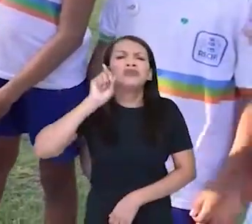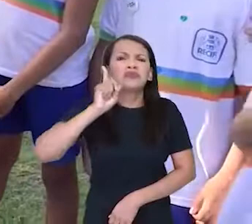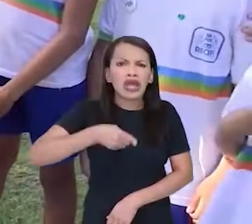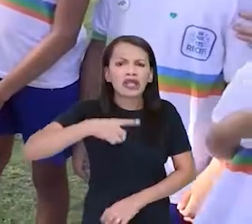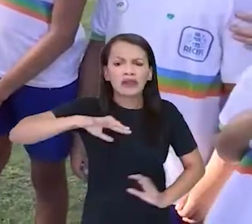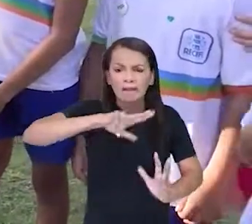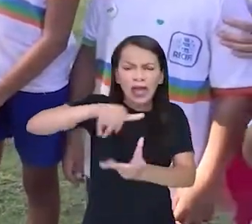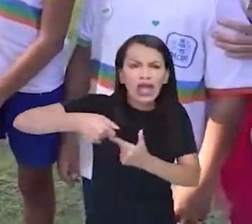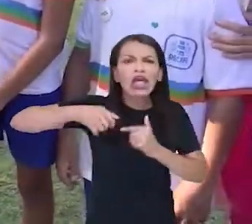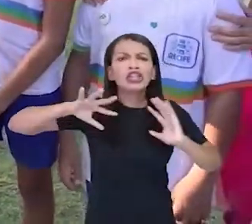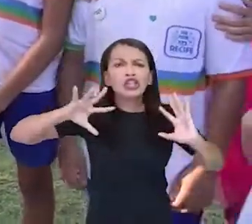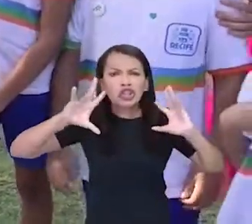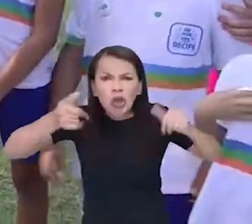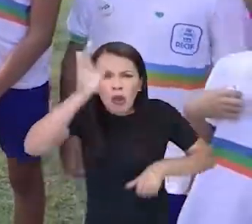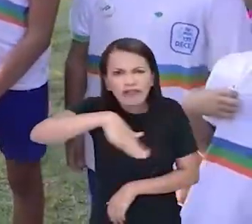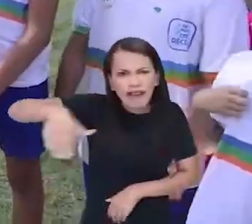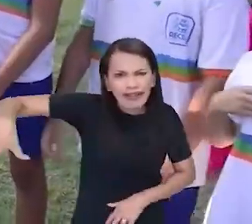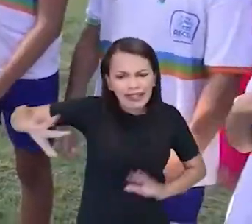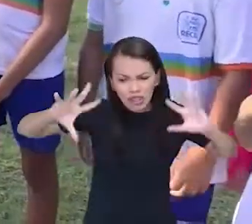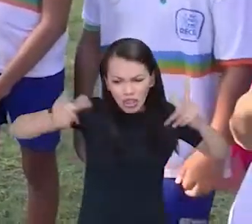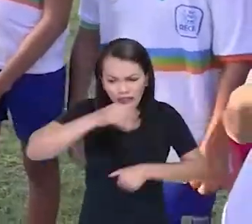toda toda criança